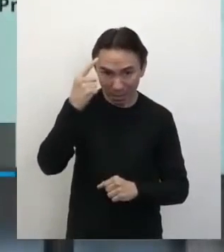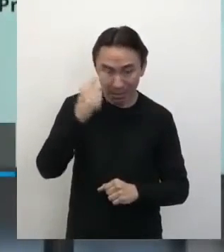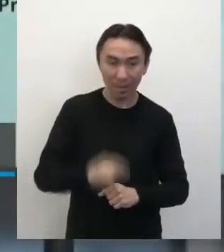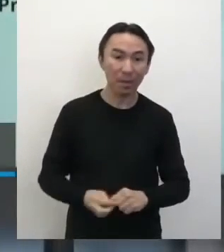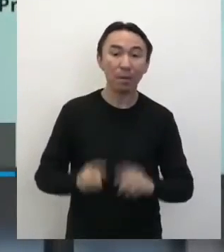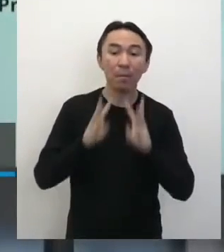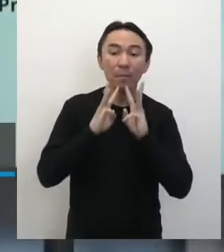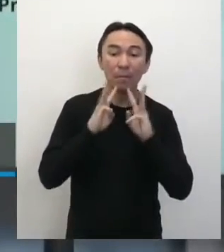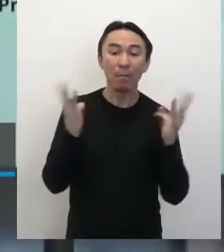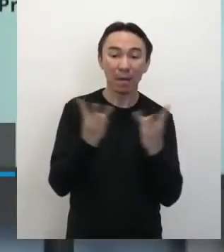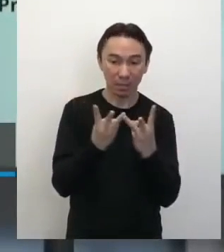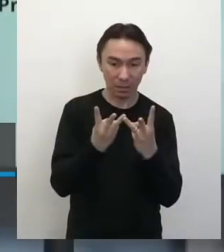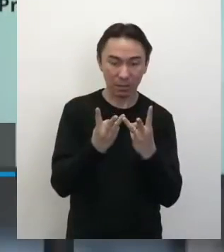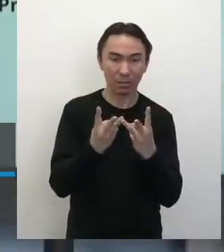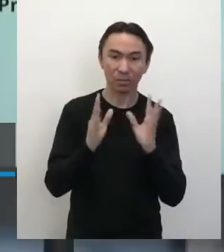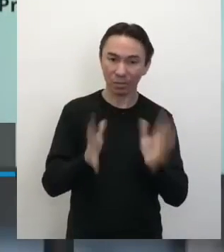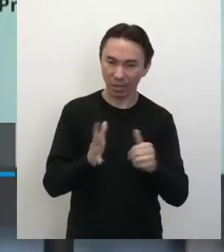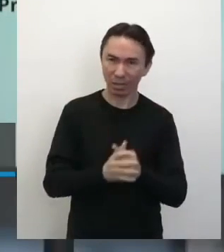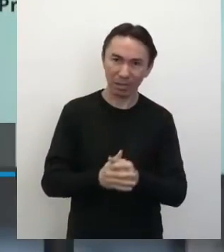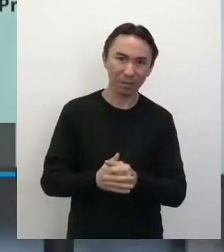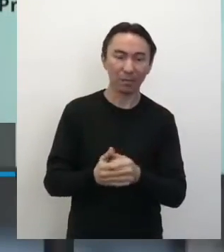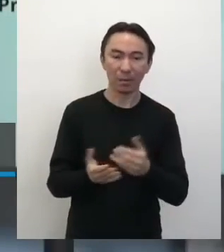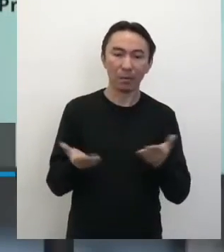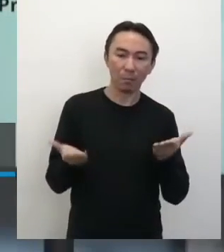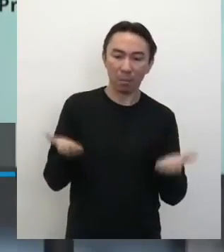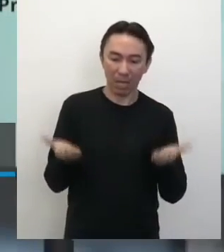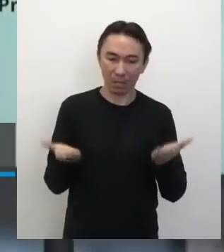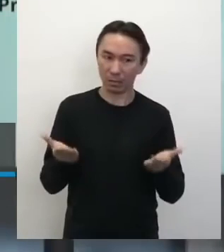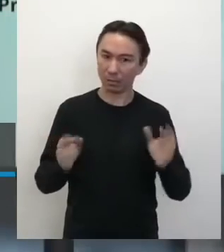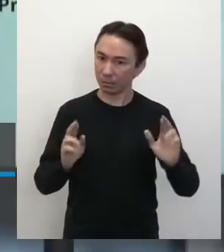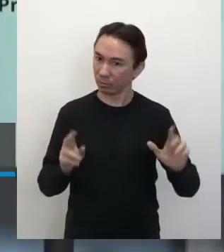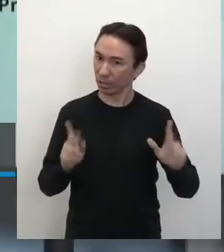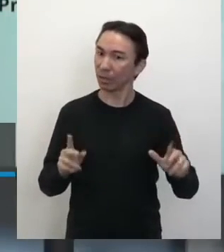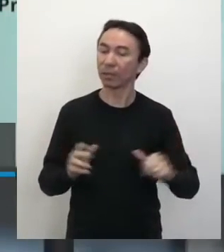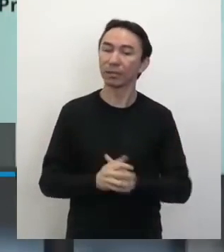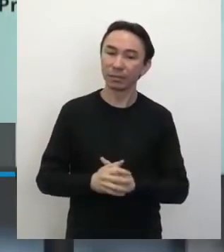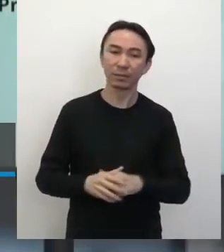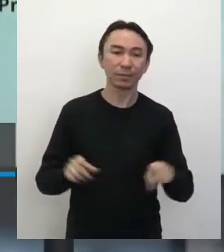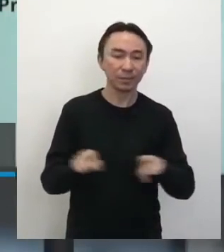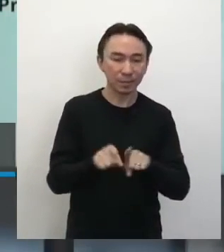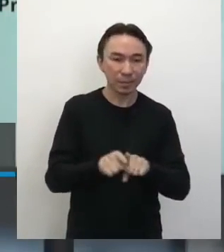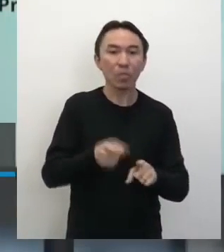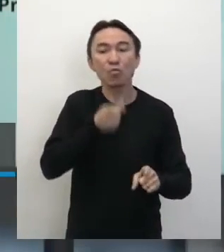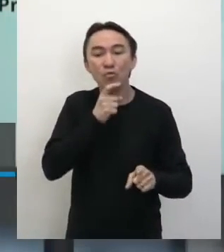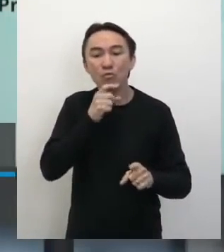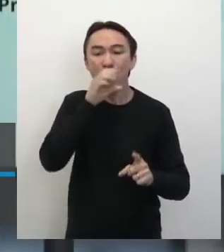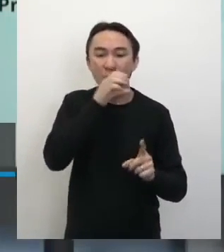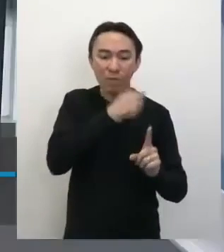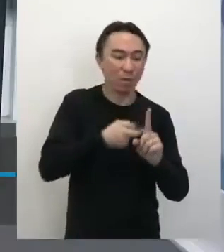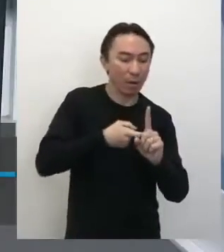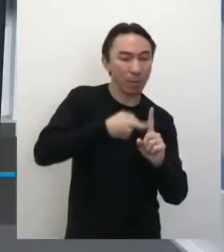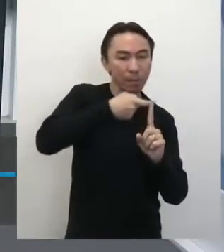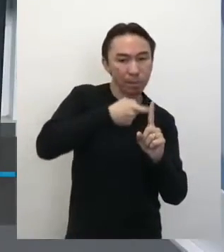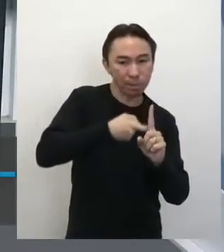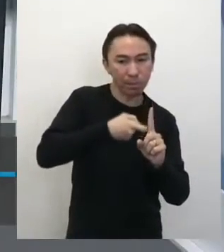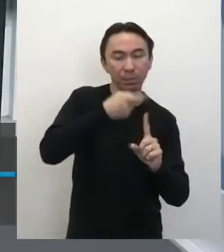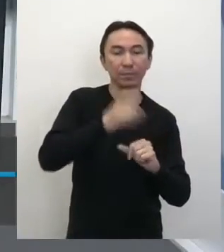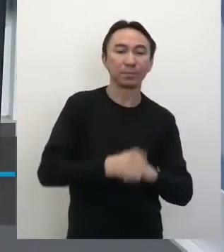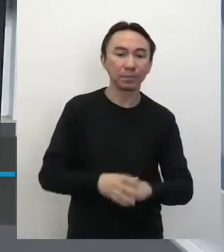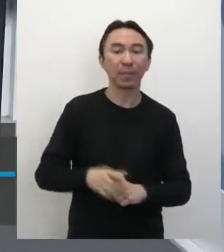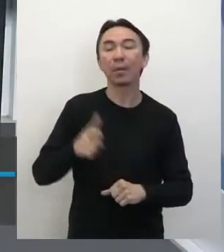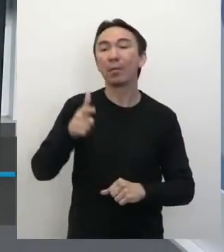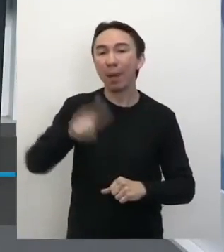pode confundir massa com peso. A gente falou de temperatura, né? Nós falamos do que mais, Jonas? Nós falamos de